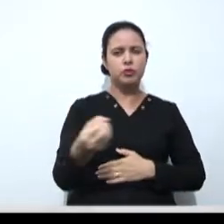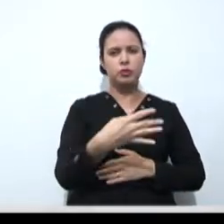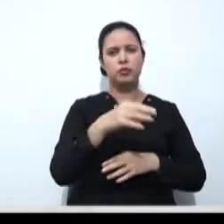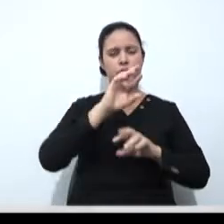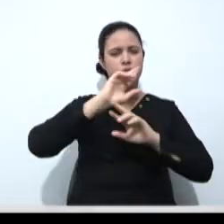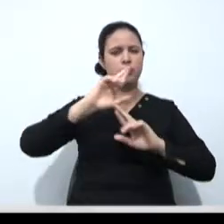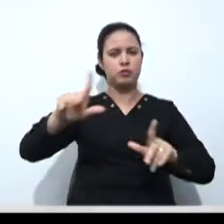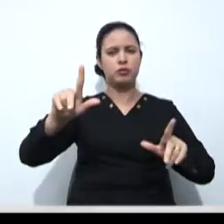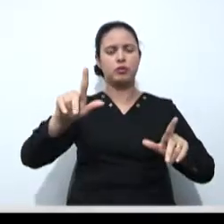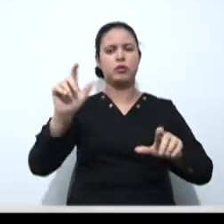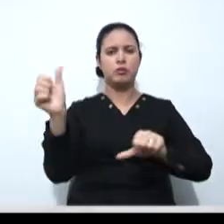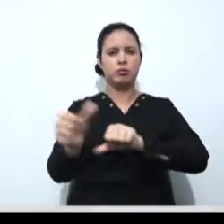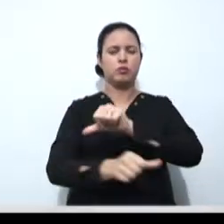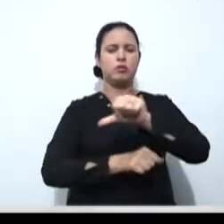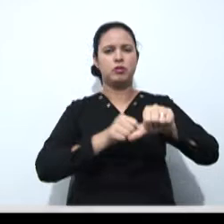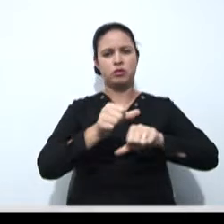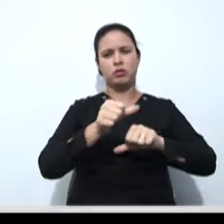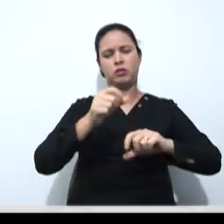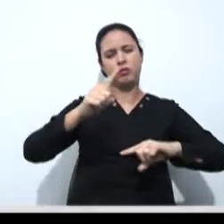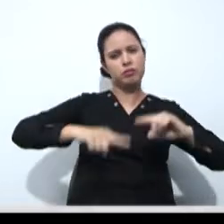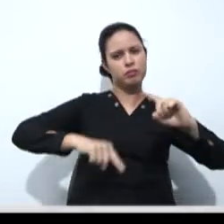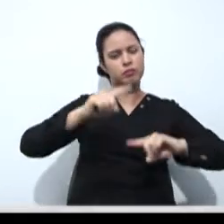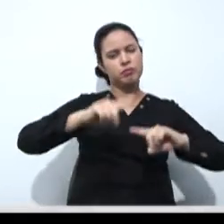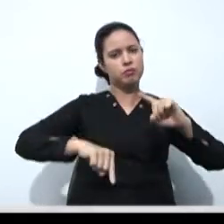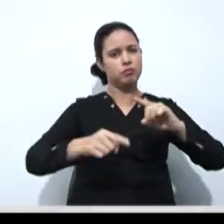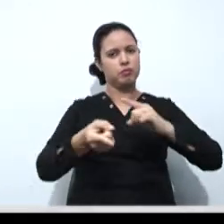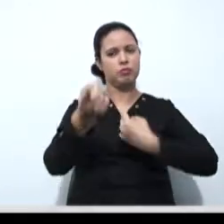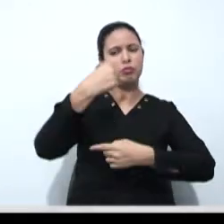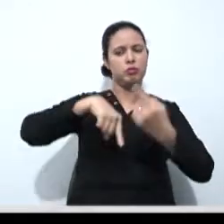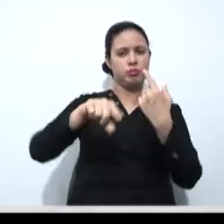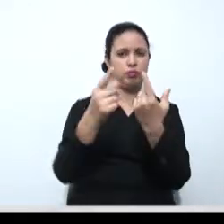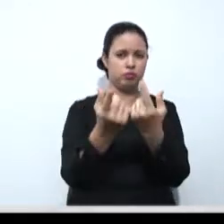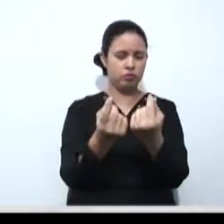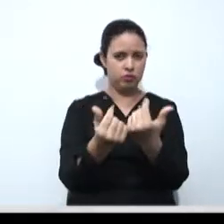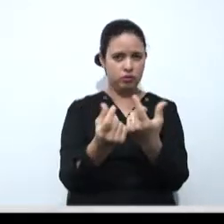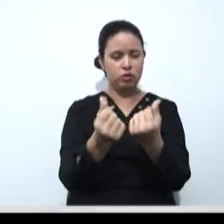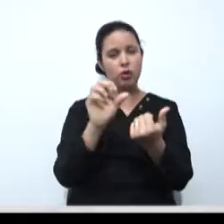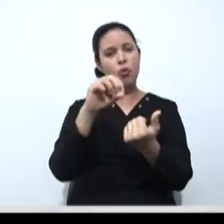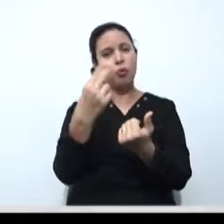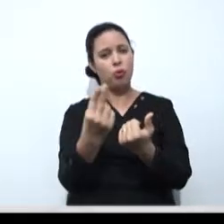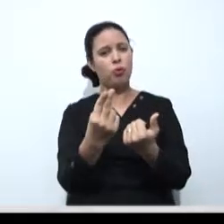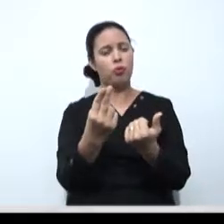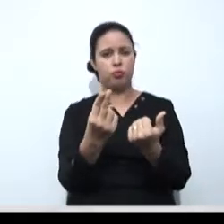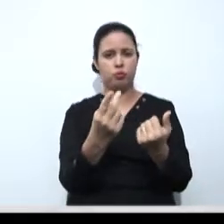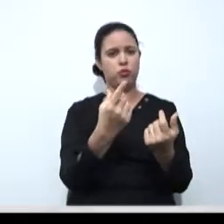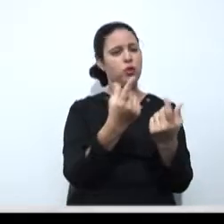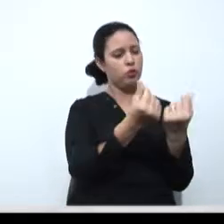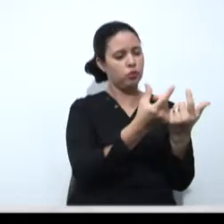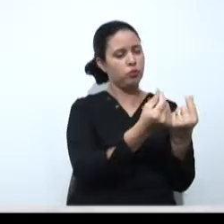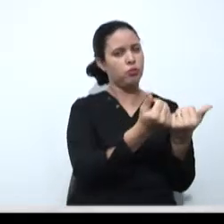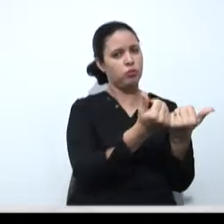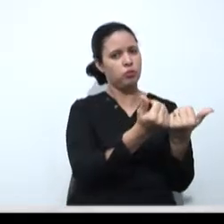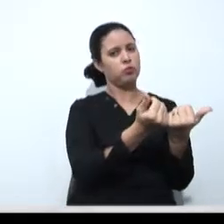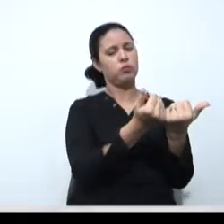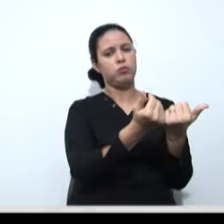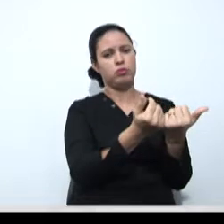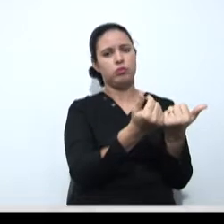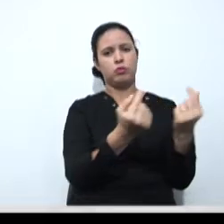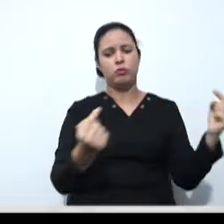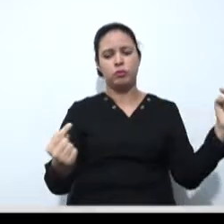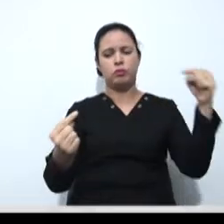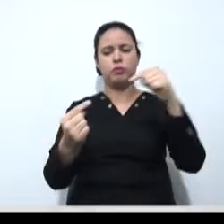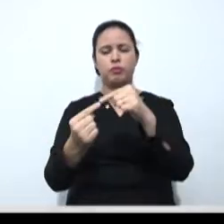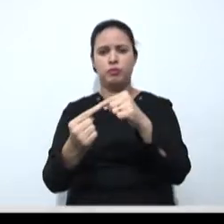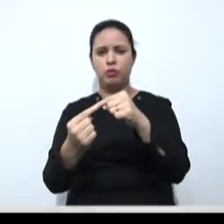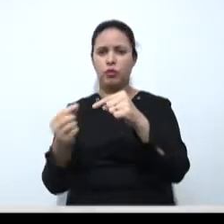diferentes, convertendo o material em recurso ou combinando recursos existentes em uma nova, mais